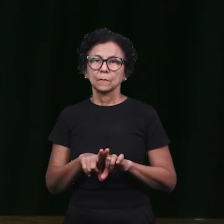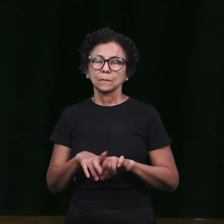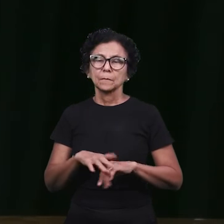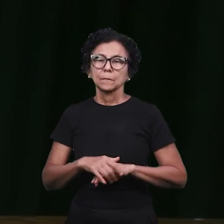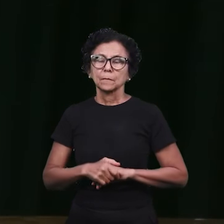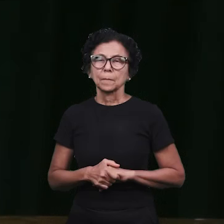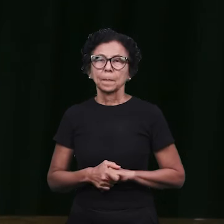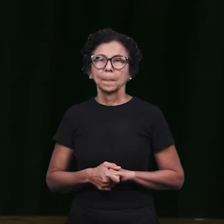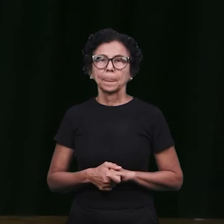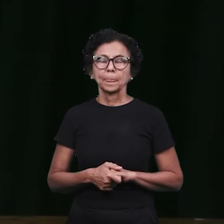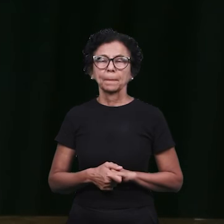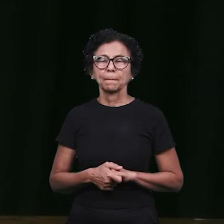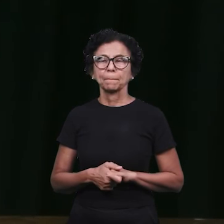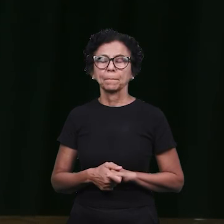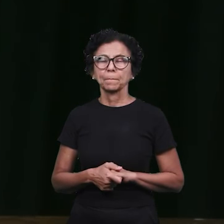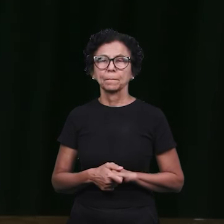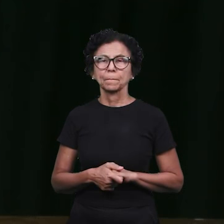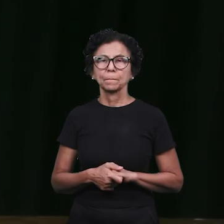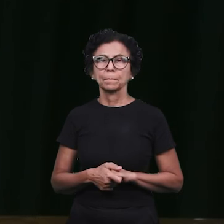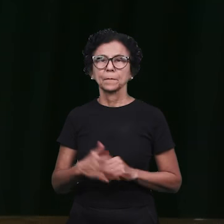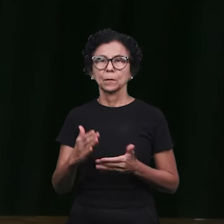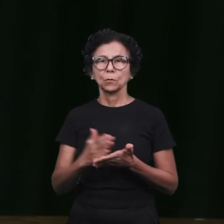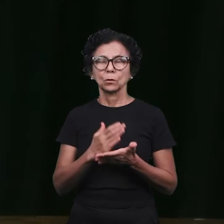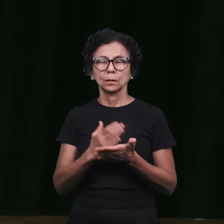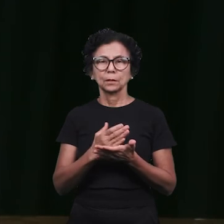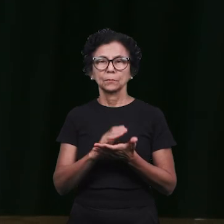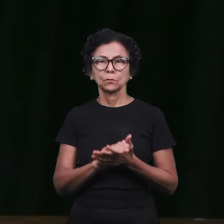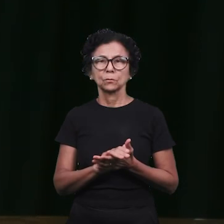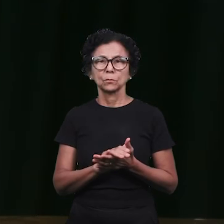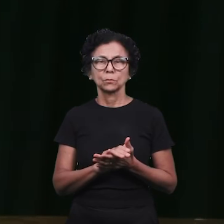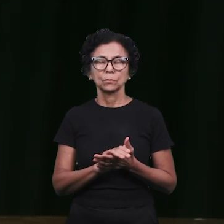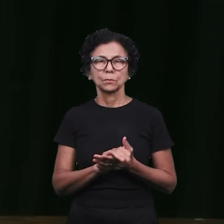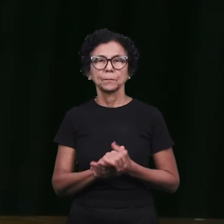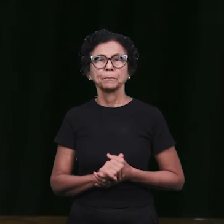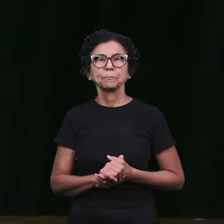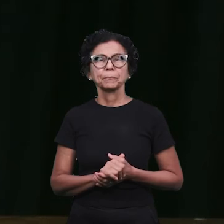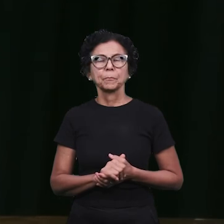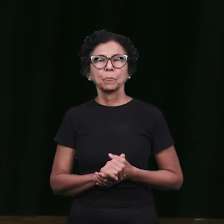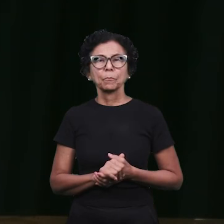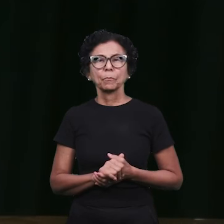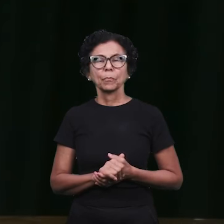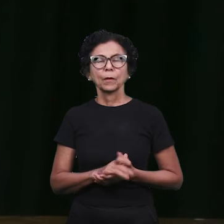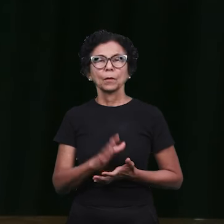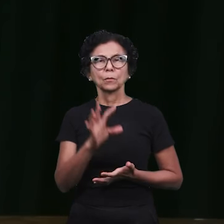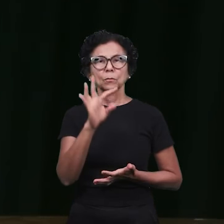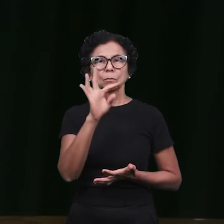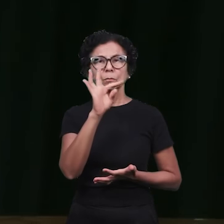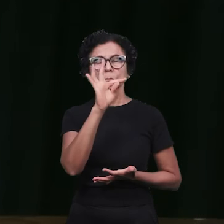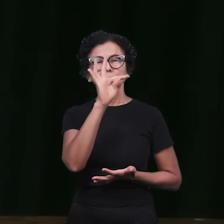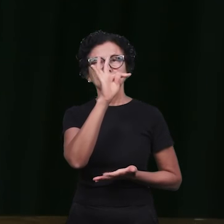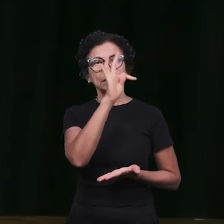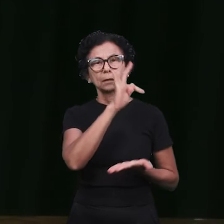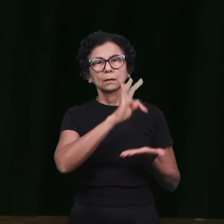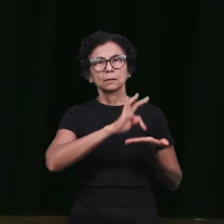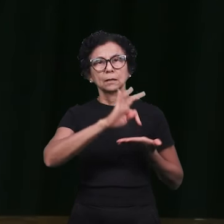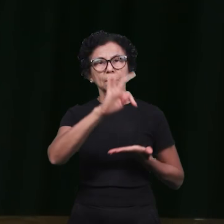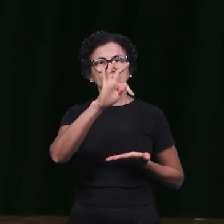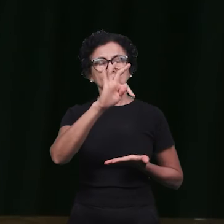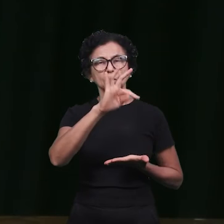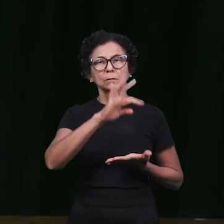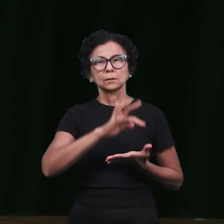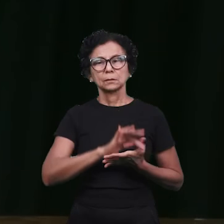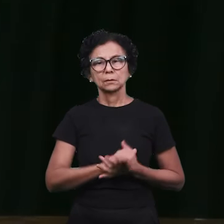aos Tessalonicenses, quando fala a respeito do momento, desse momento, da grande operação do iníquo,